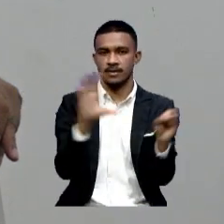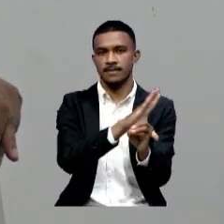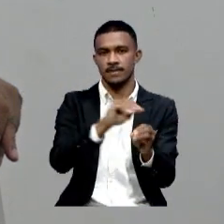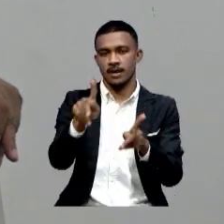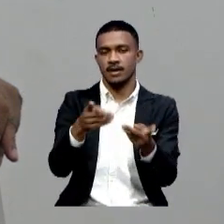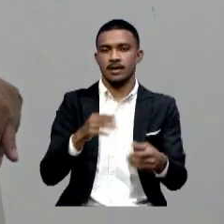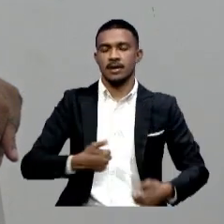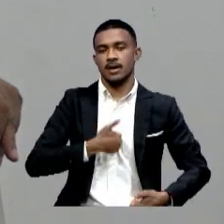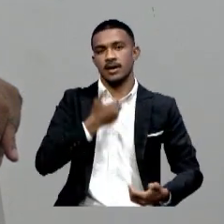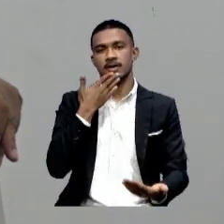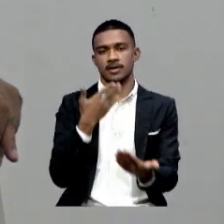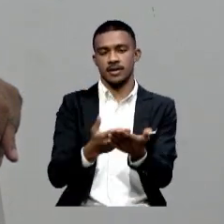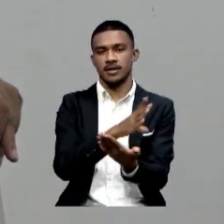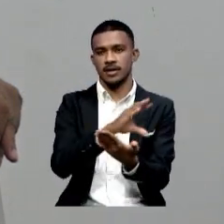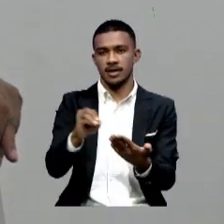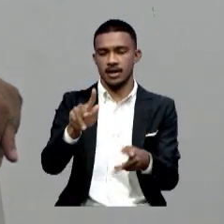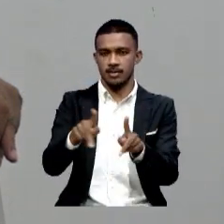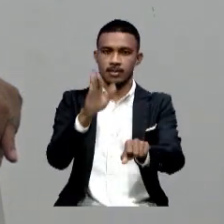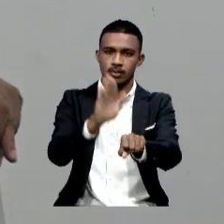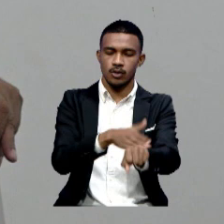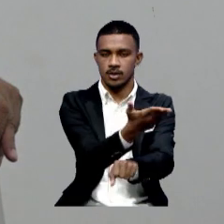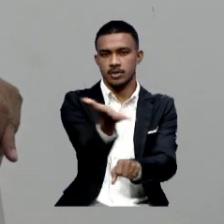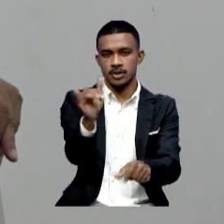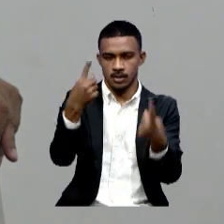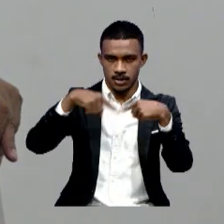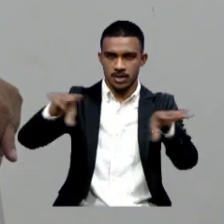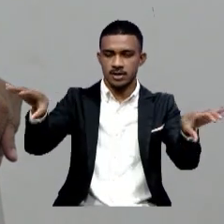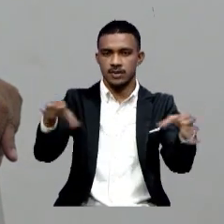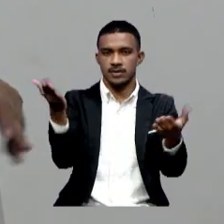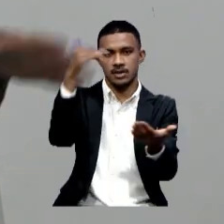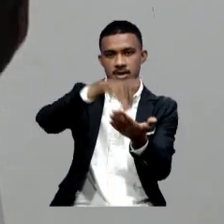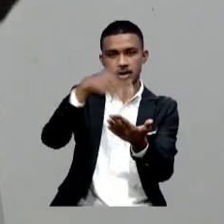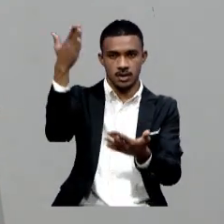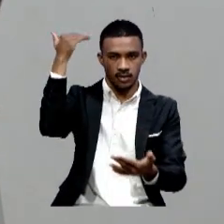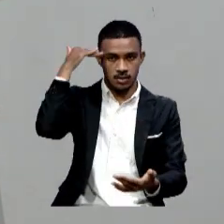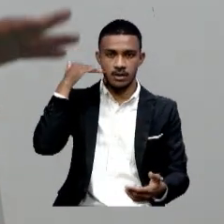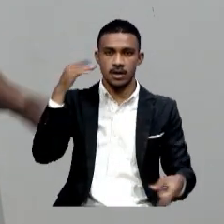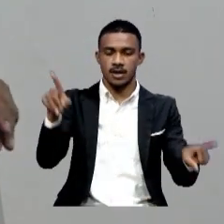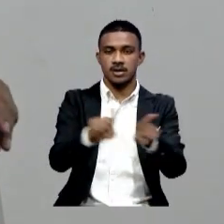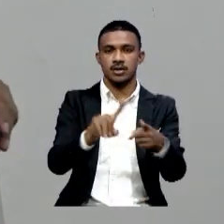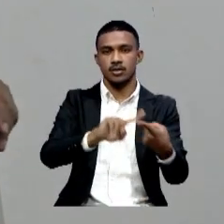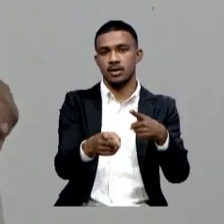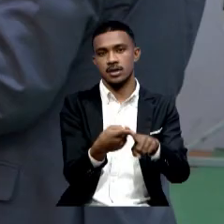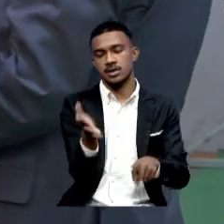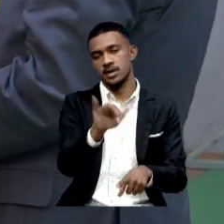ema si bolo ita bo ser basir wisu. Bakal ingat Korea. Anesa, kolega sir balbalo.